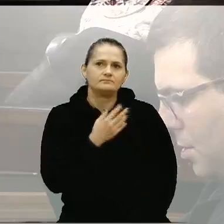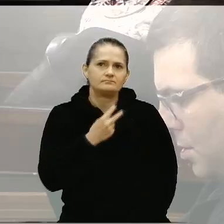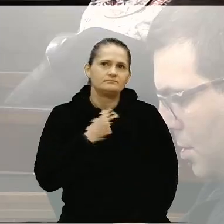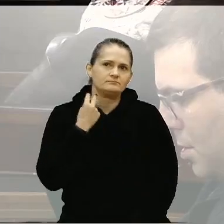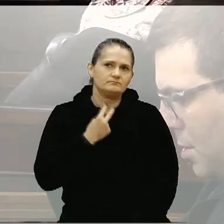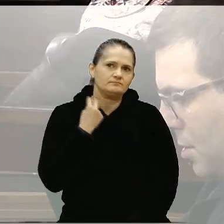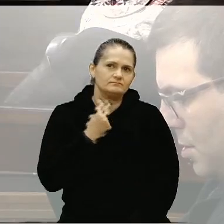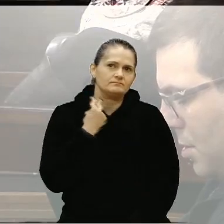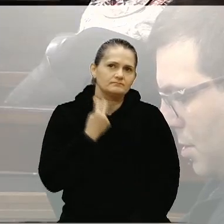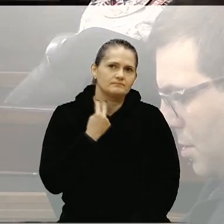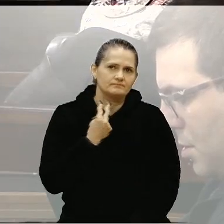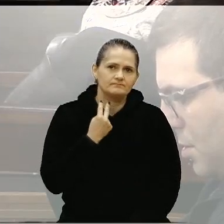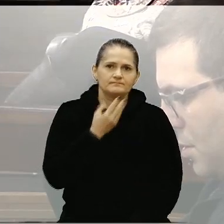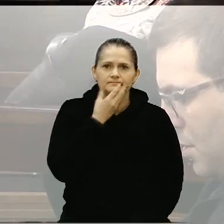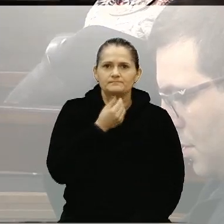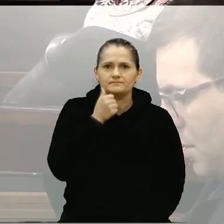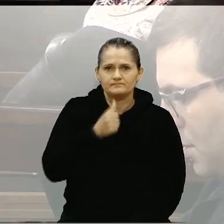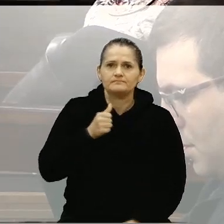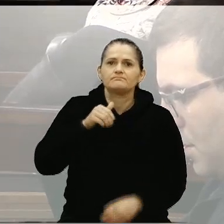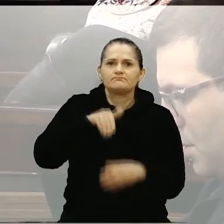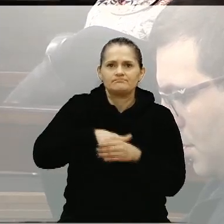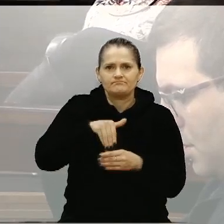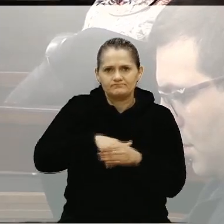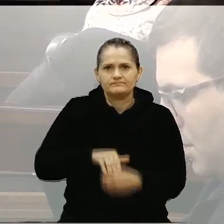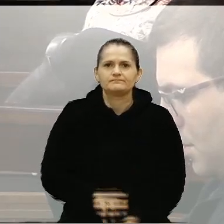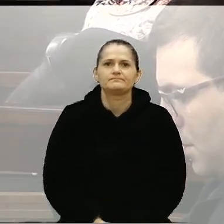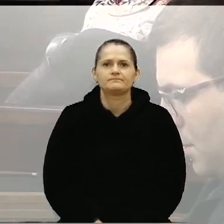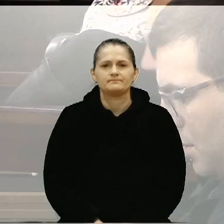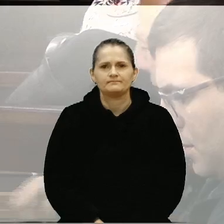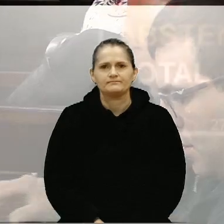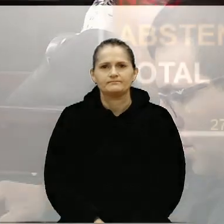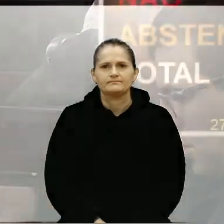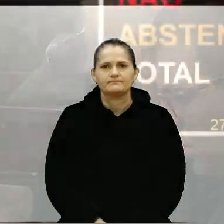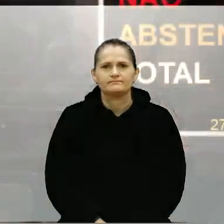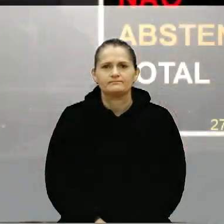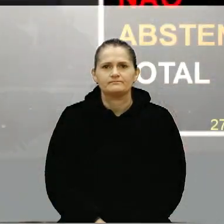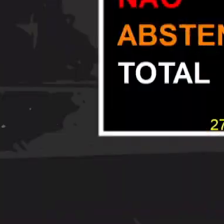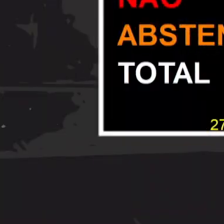e vereadores que registrem os seus votos.